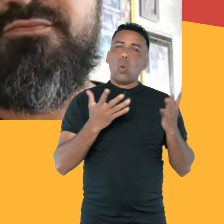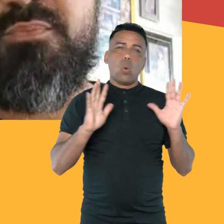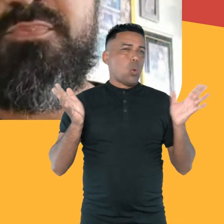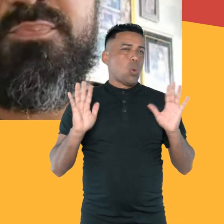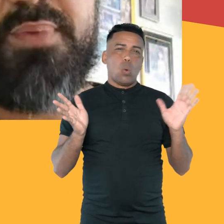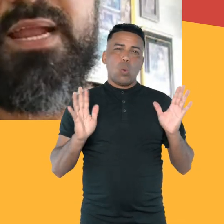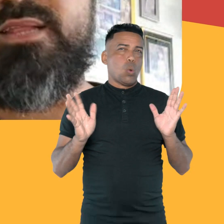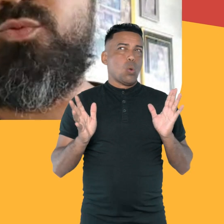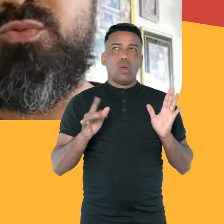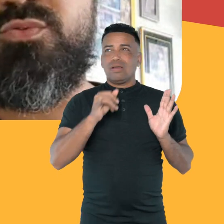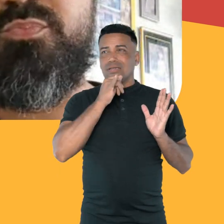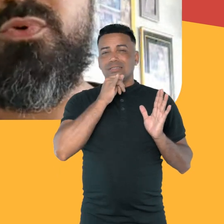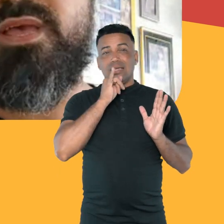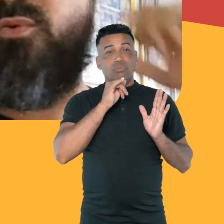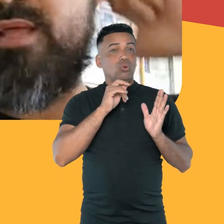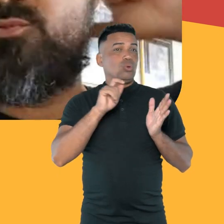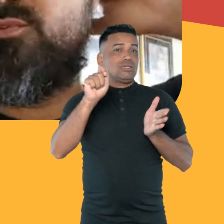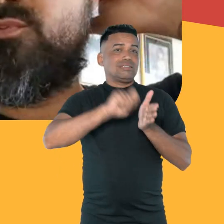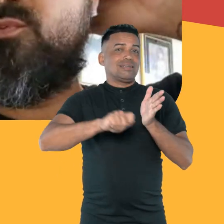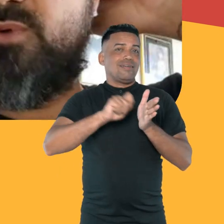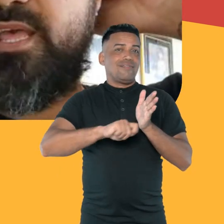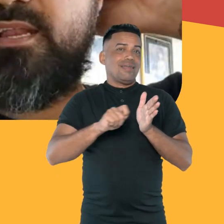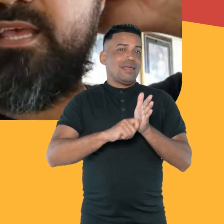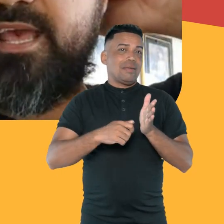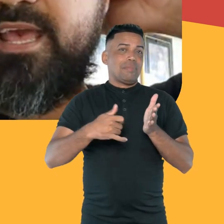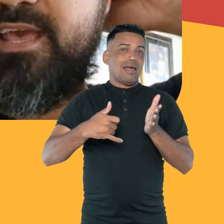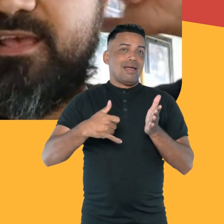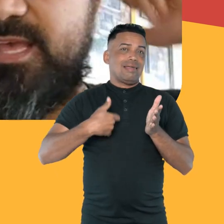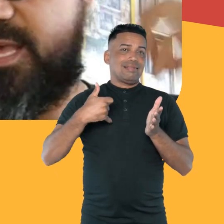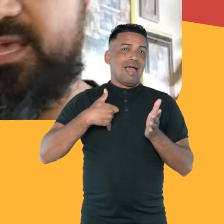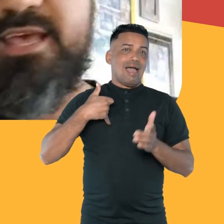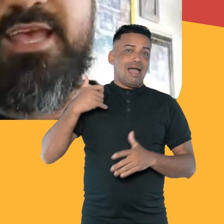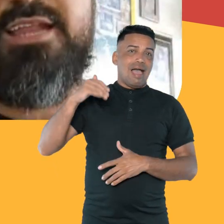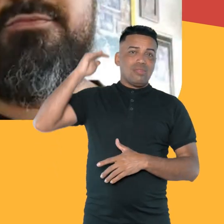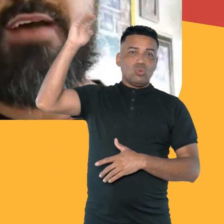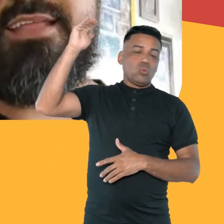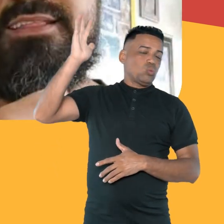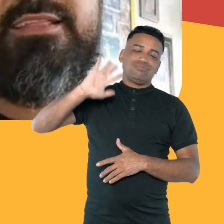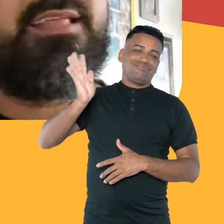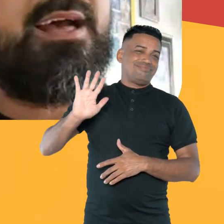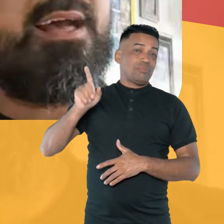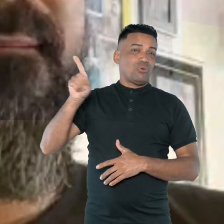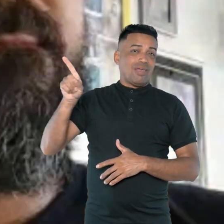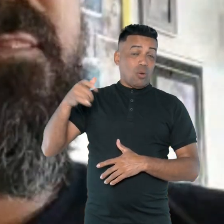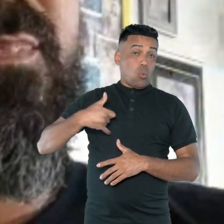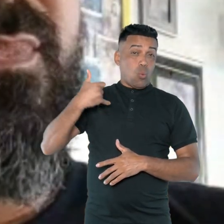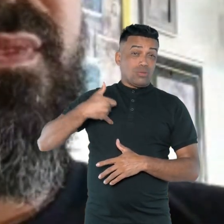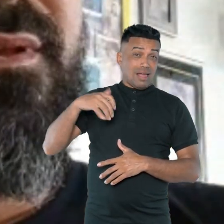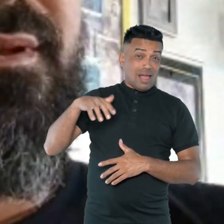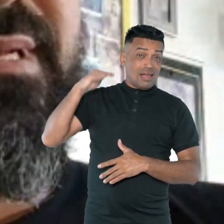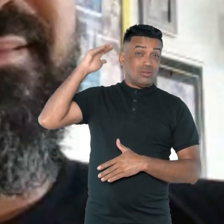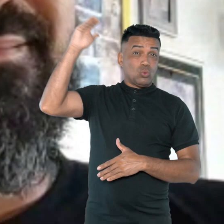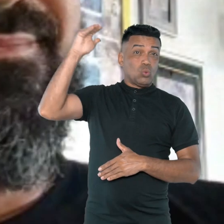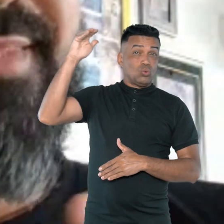atrevo a escrever para adulto, porque o adulto ele vai tentar,